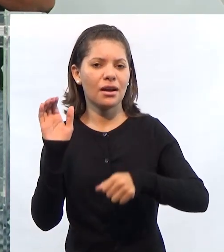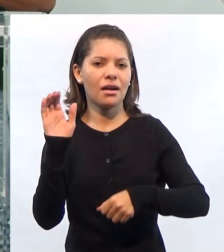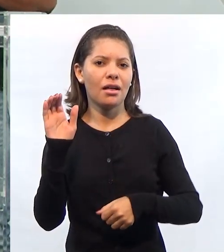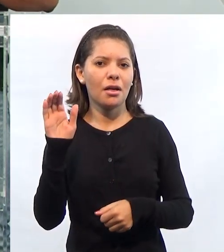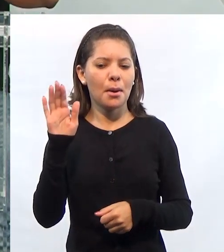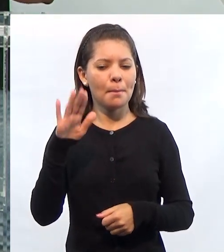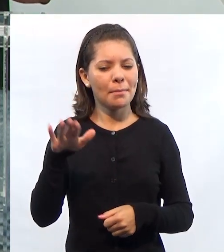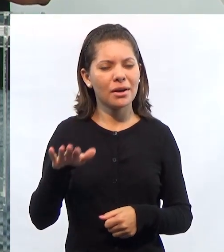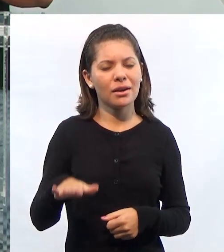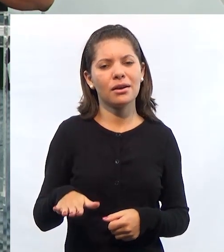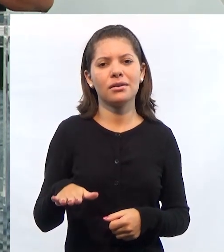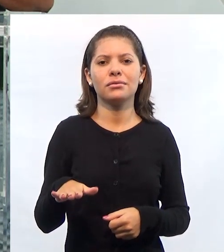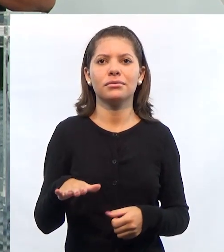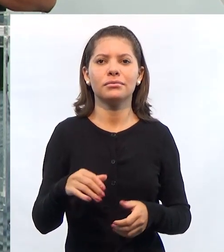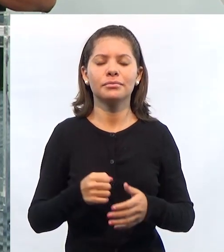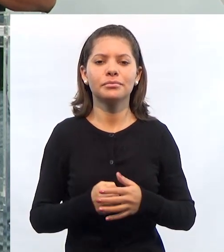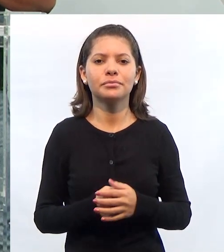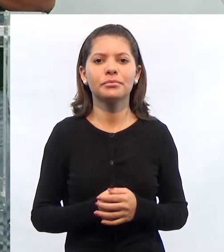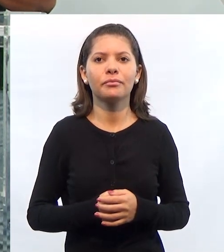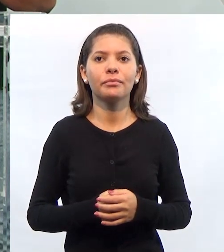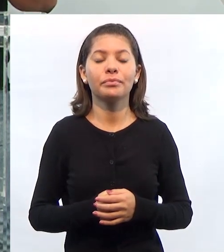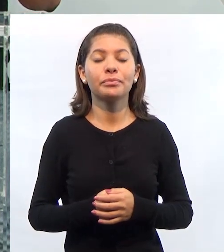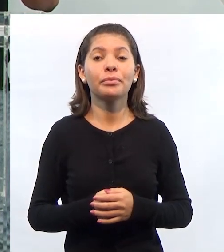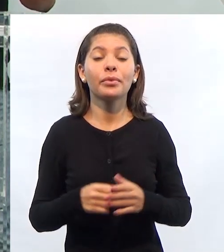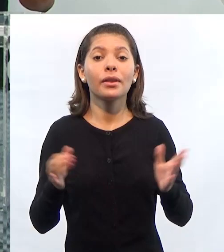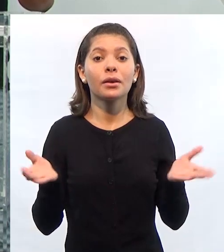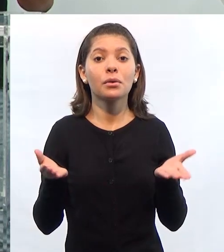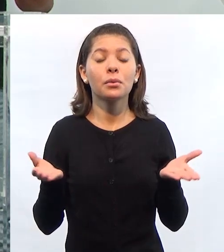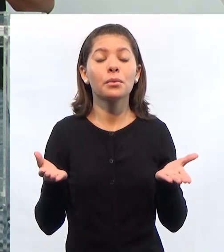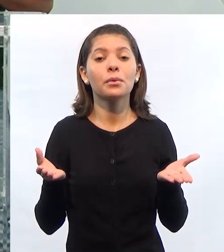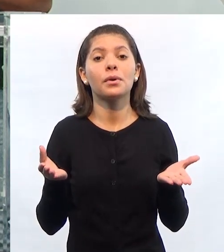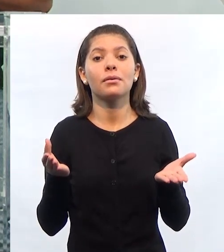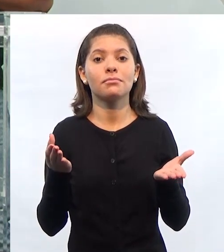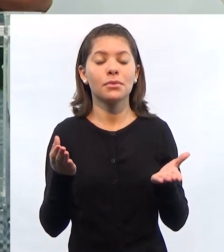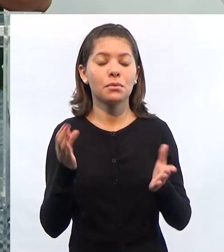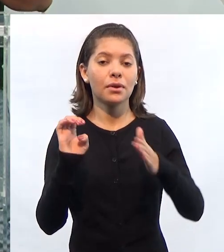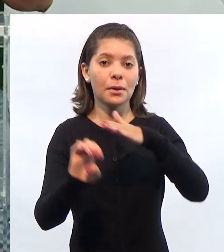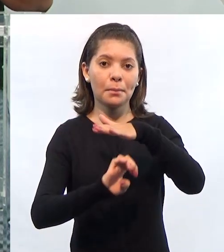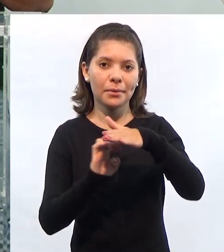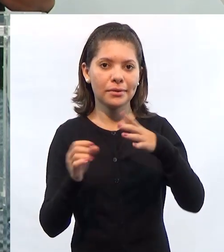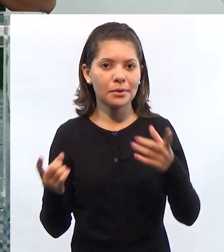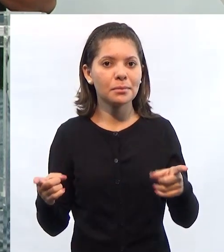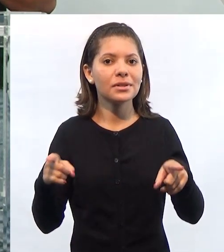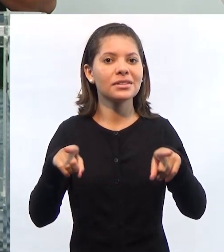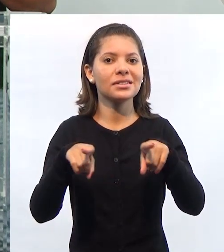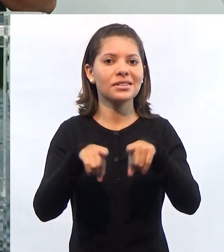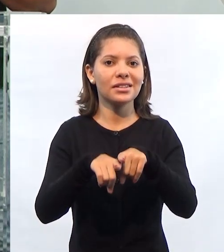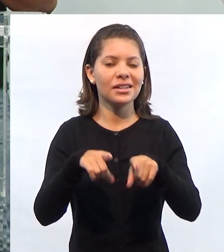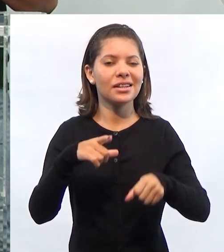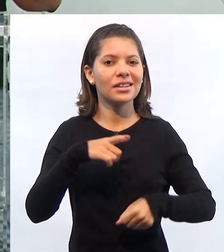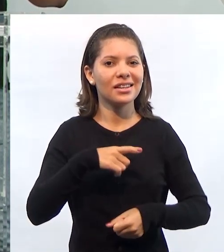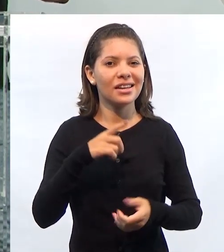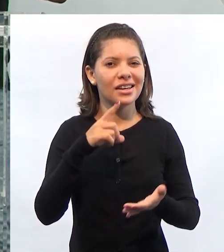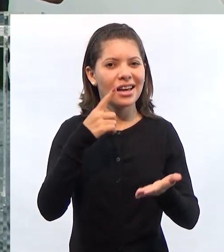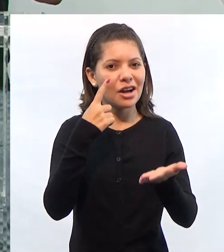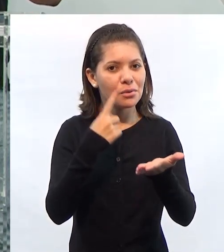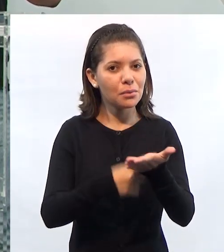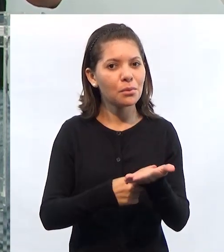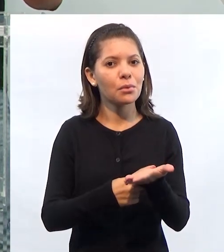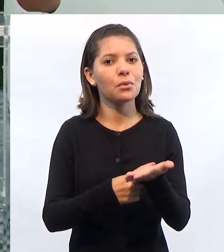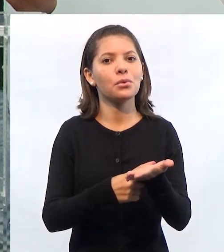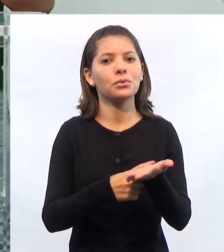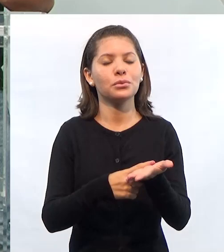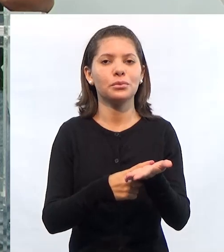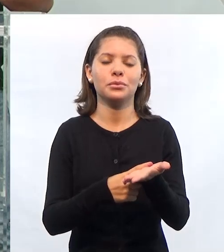eu vender mais barato, outra empresa vai comprar de mim. Agora, quando a empresa é uma parceira, que você tem aquele acordo com ela, deve te